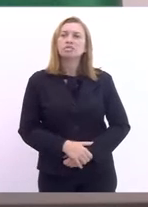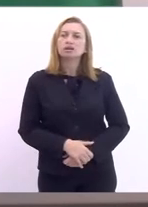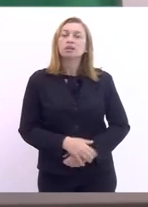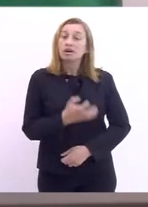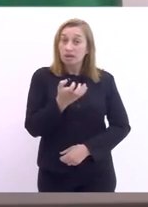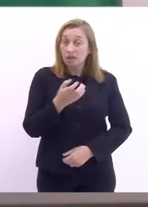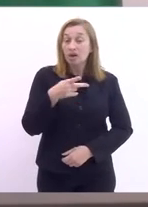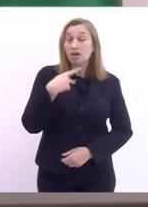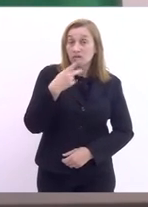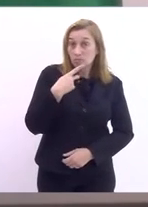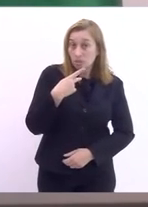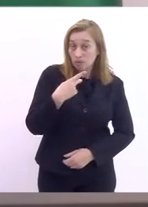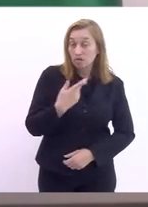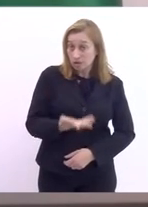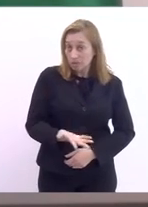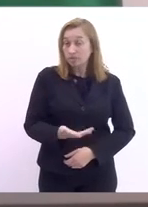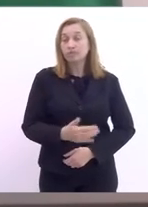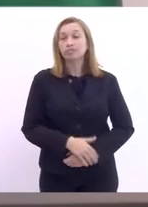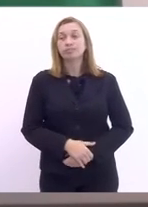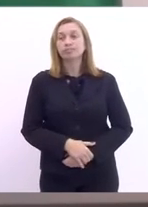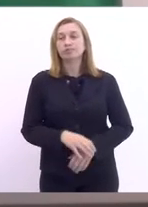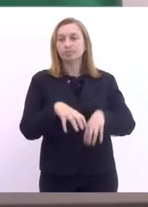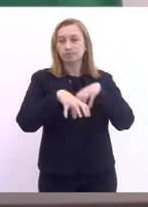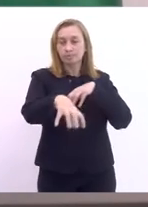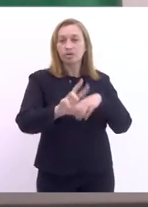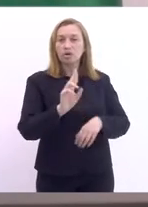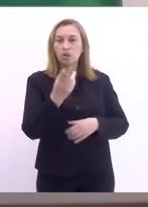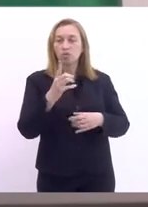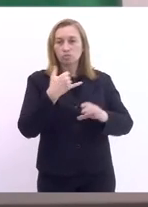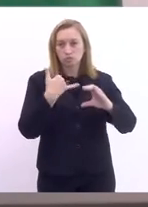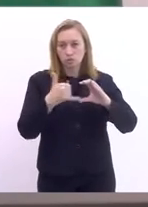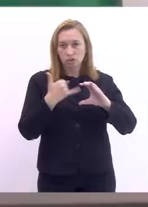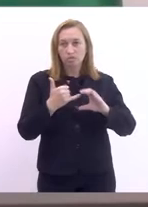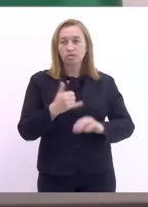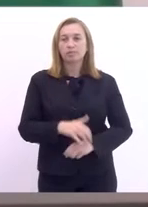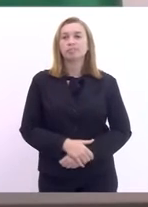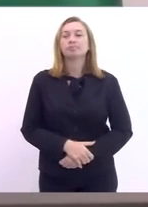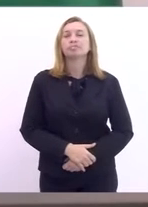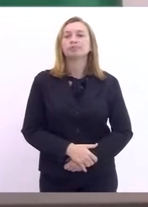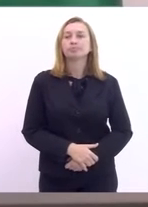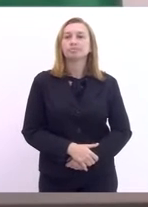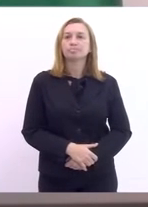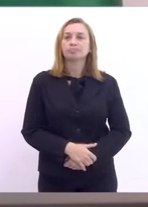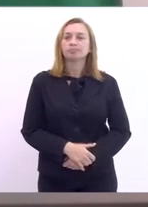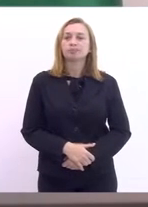se quer fazer uso da palavra de forma remota no zap?